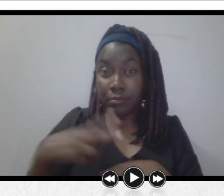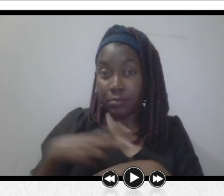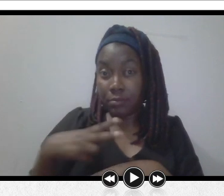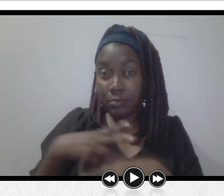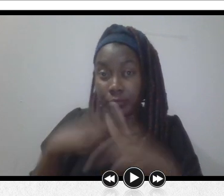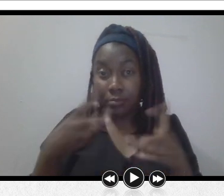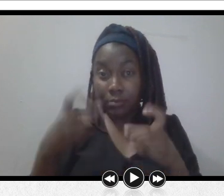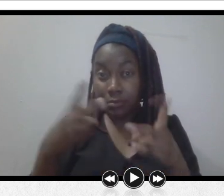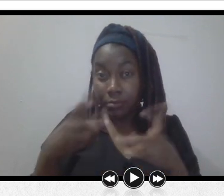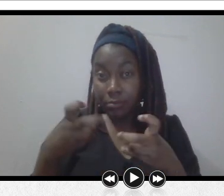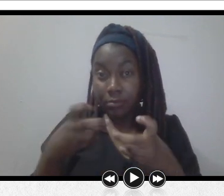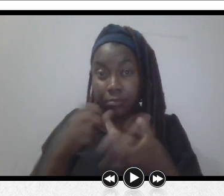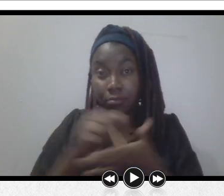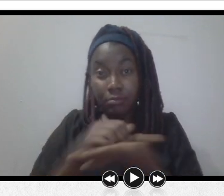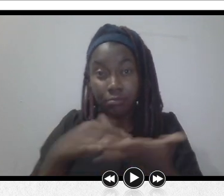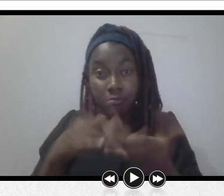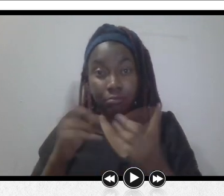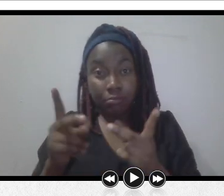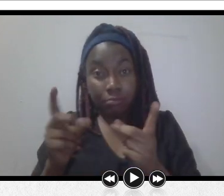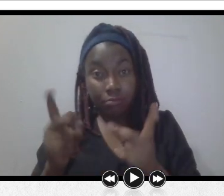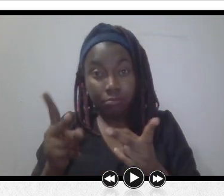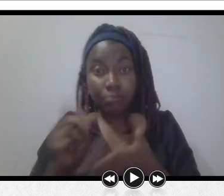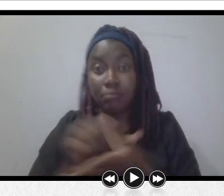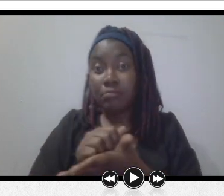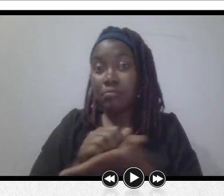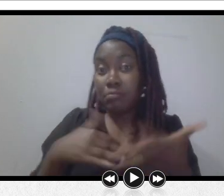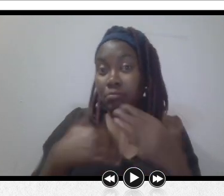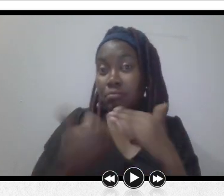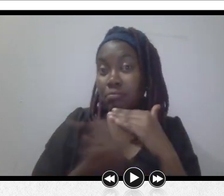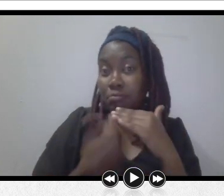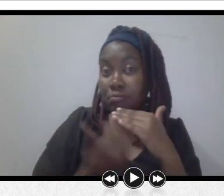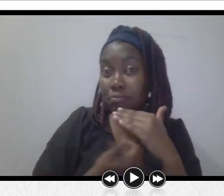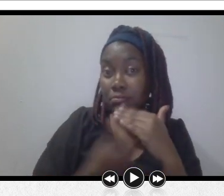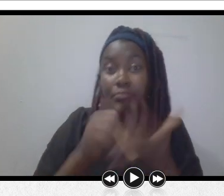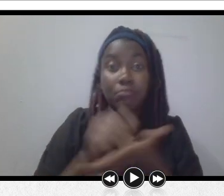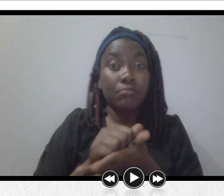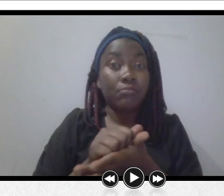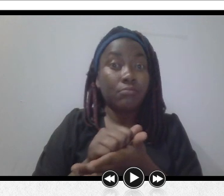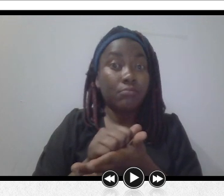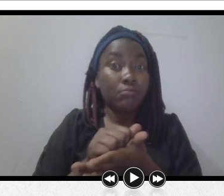explorando atividade comercial, uma atividade empresarial, uma atividade de